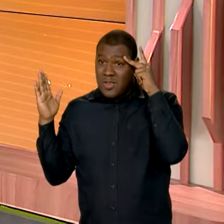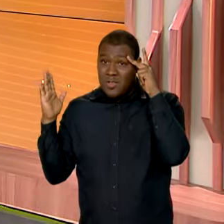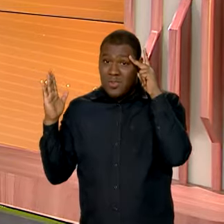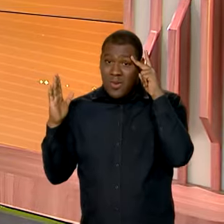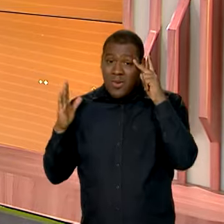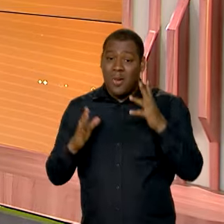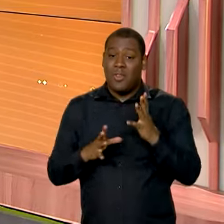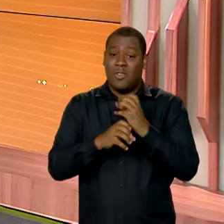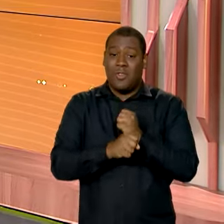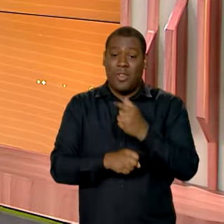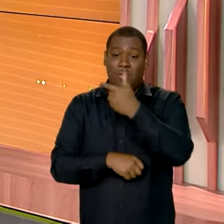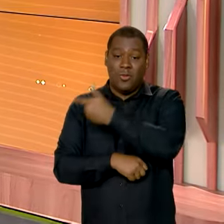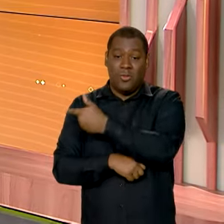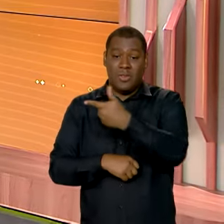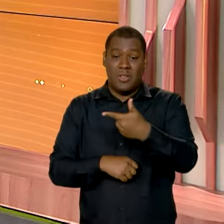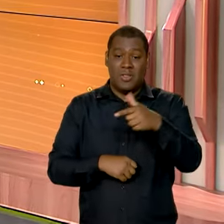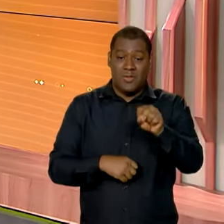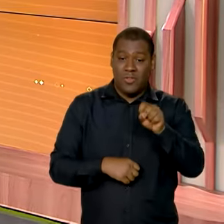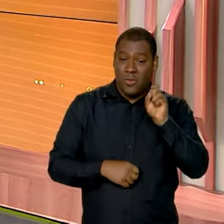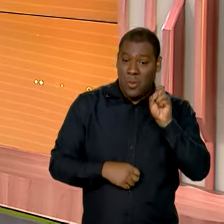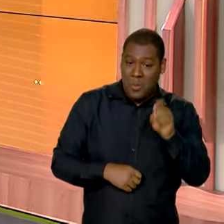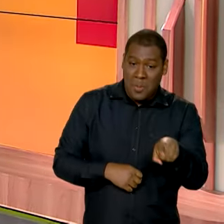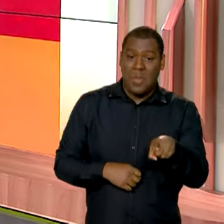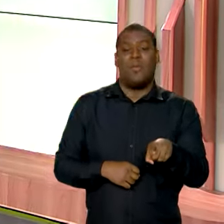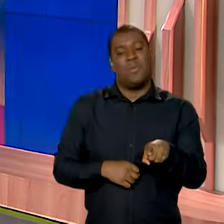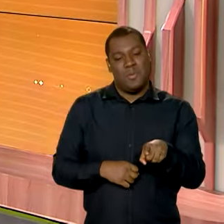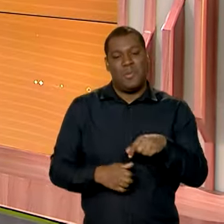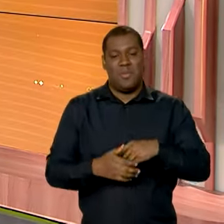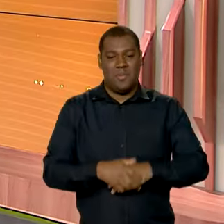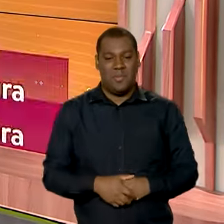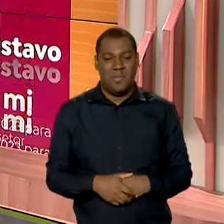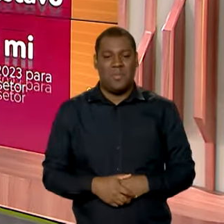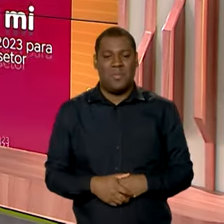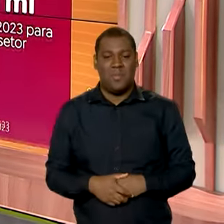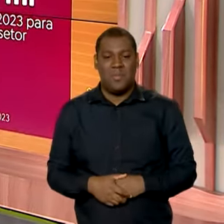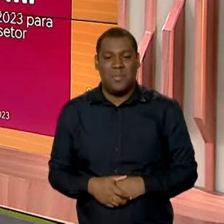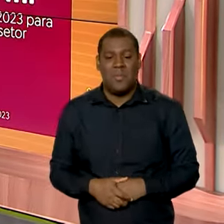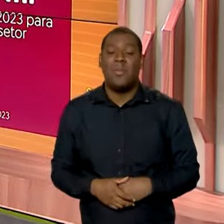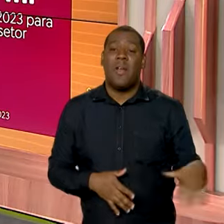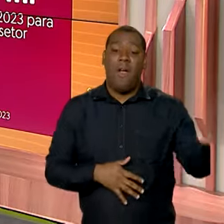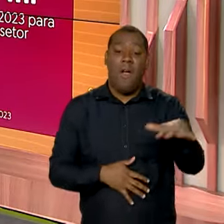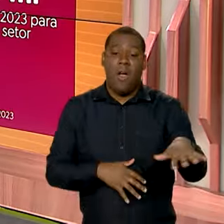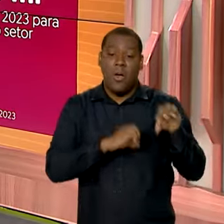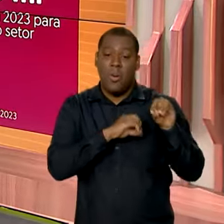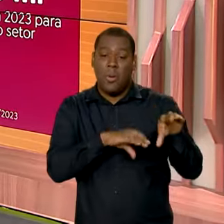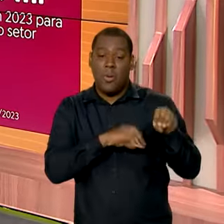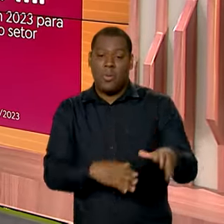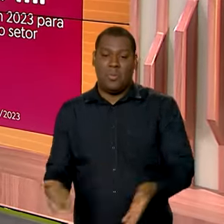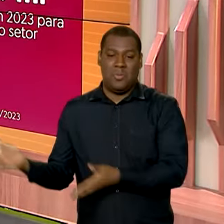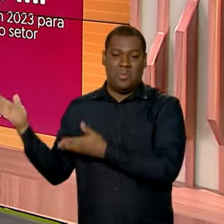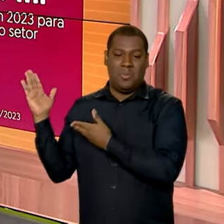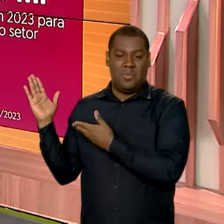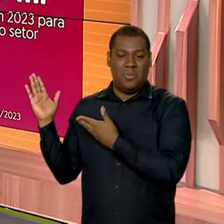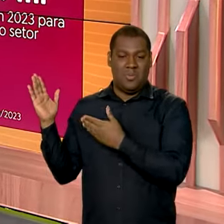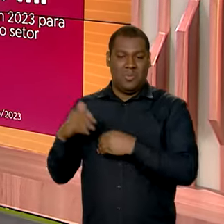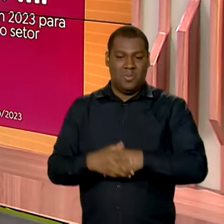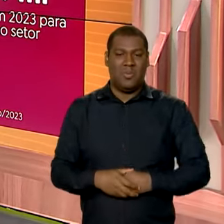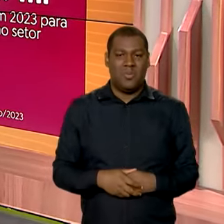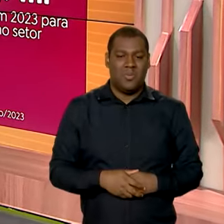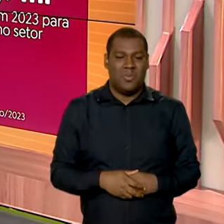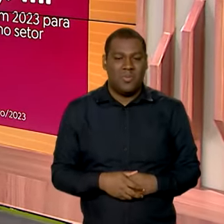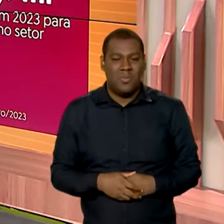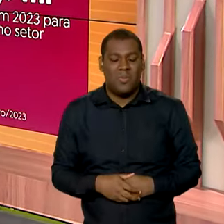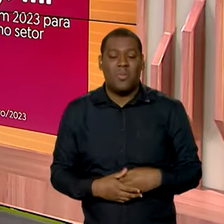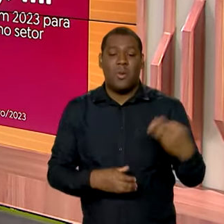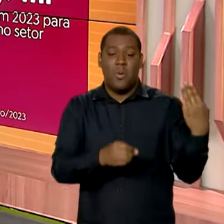último censo do IBGE. Se a gente for ver agora na área de educação, olha só que interessante, o município fez